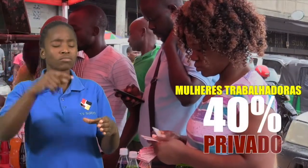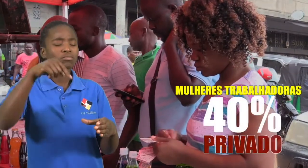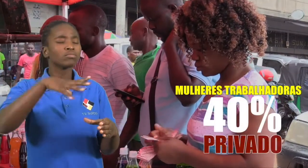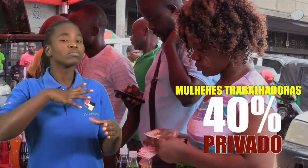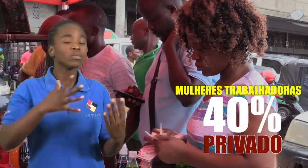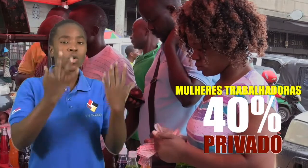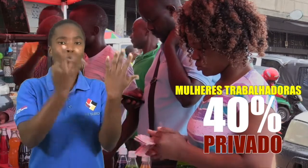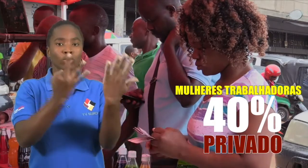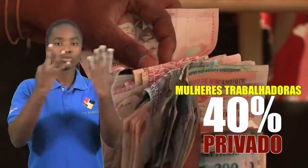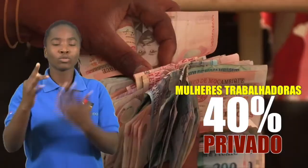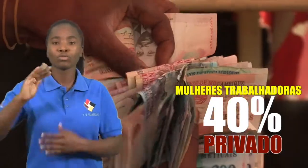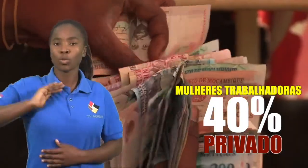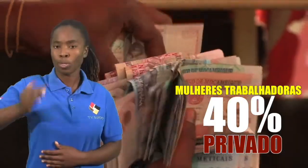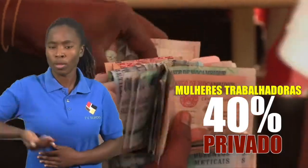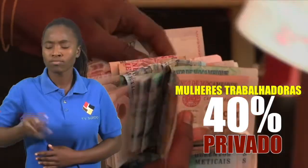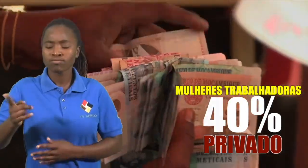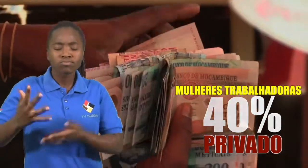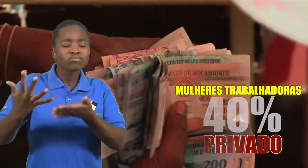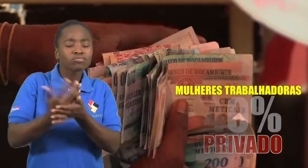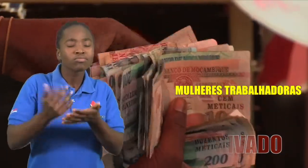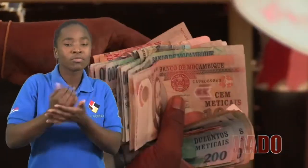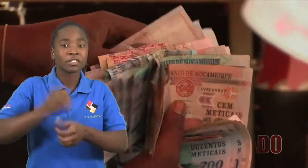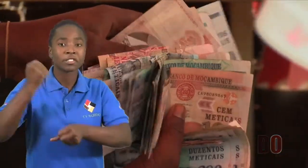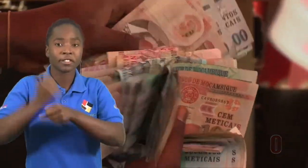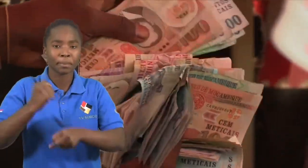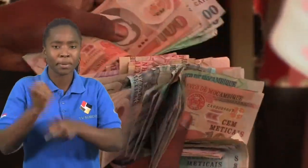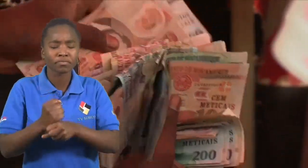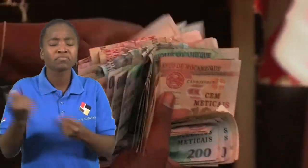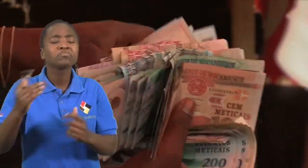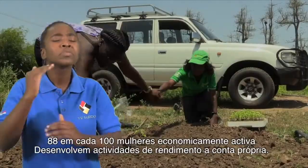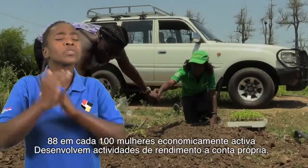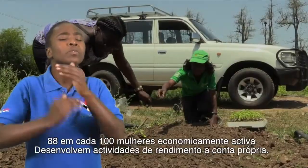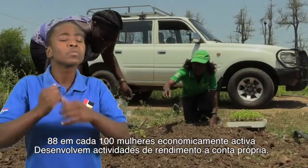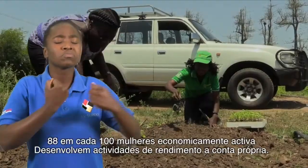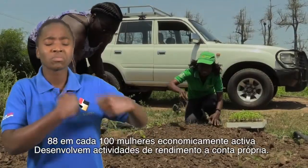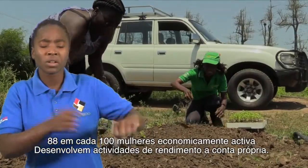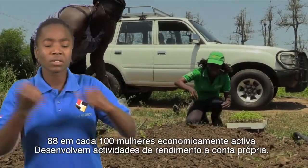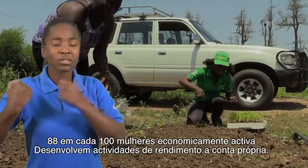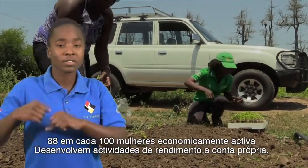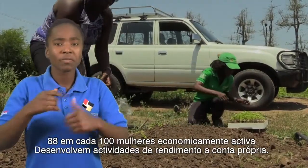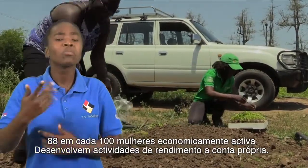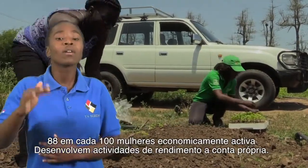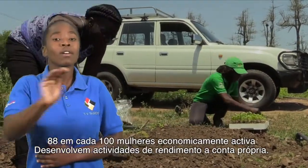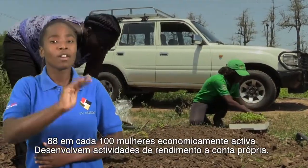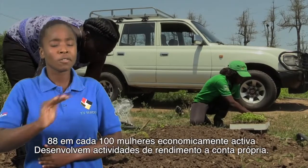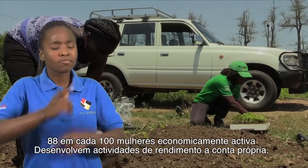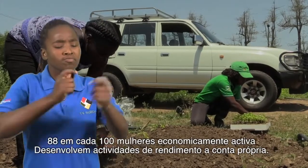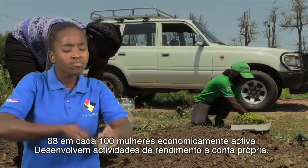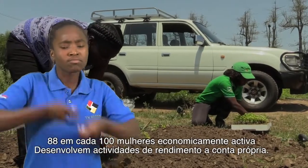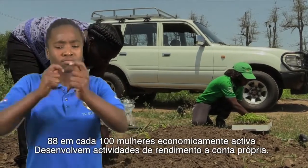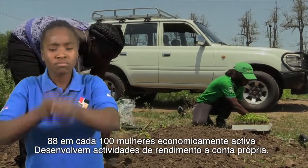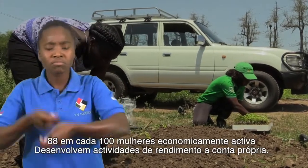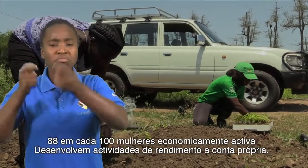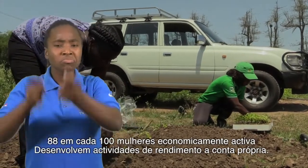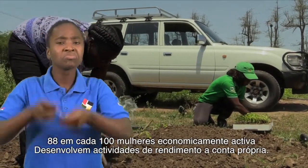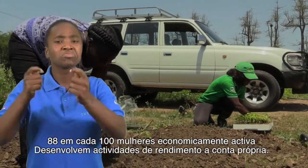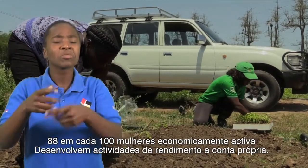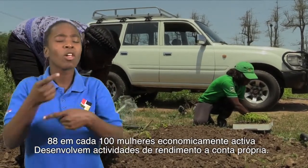absorve perto de 4 em cada 10. 88 em cada 100 mulheres economicamente ativa